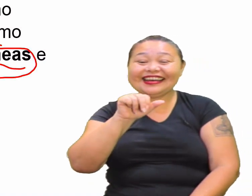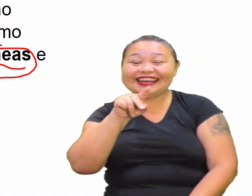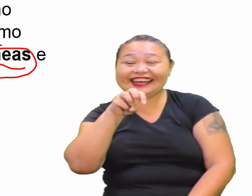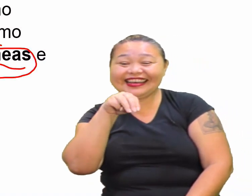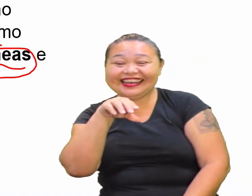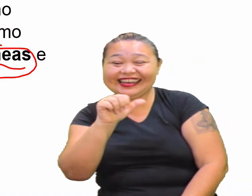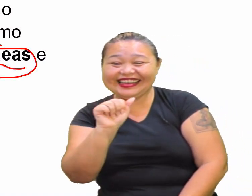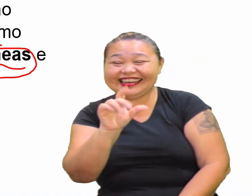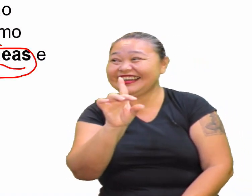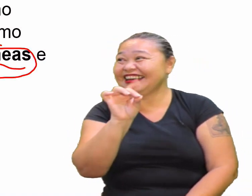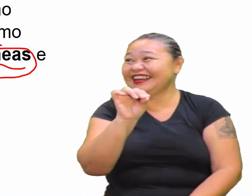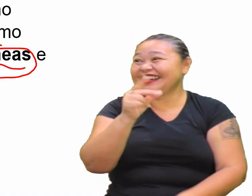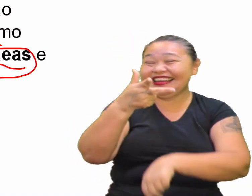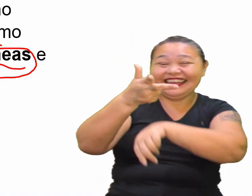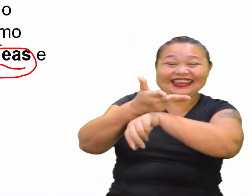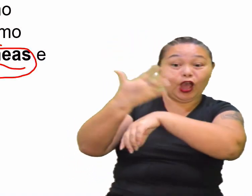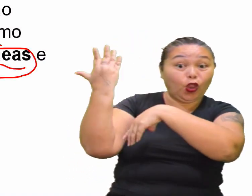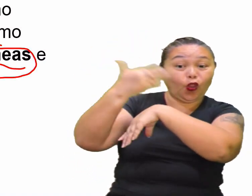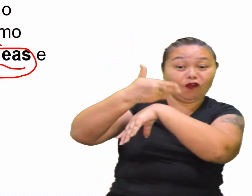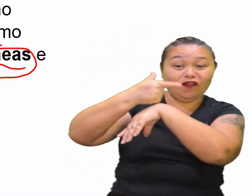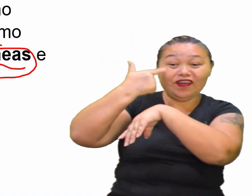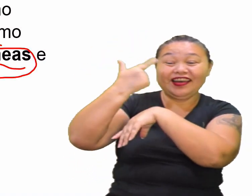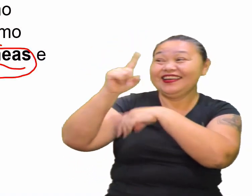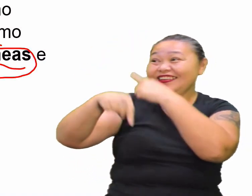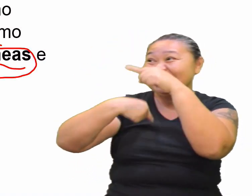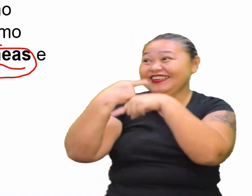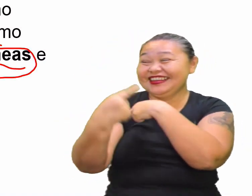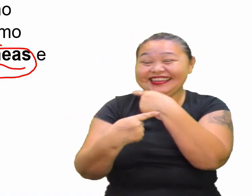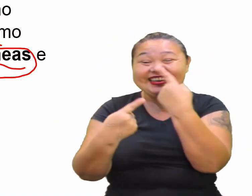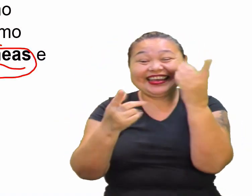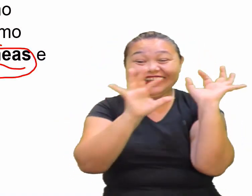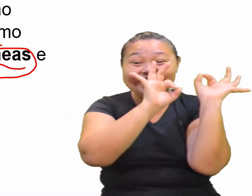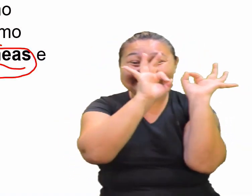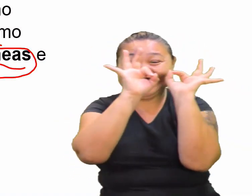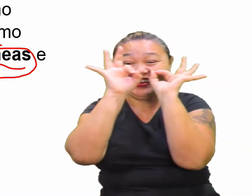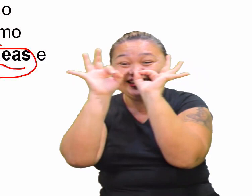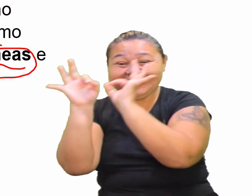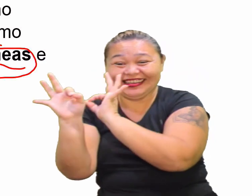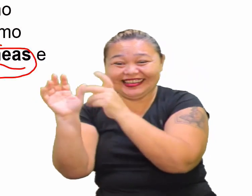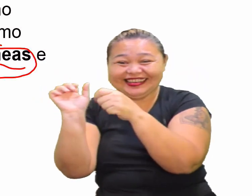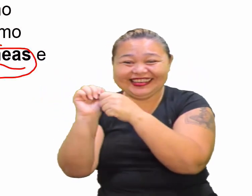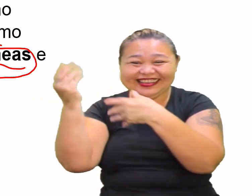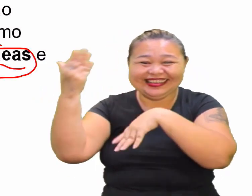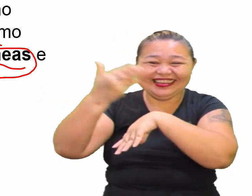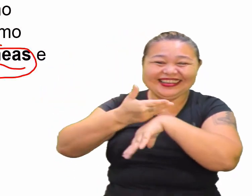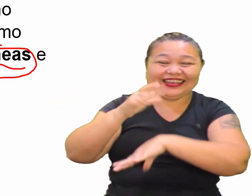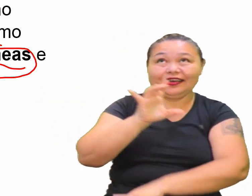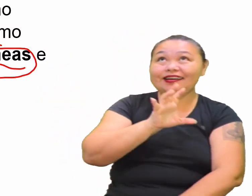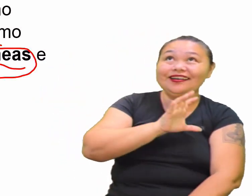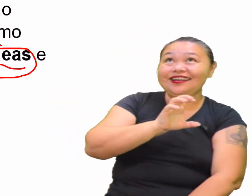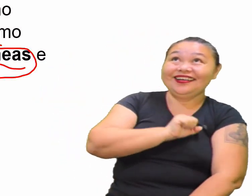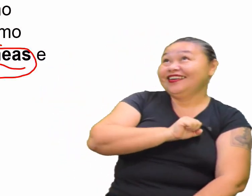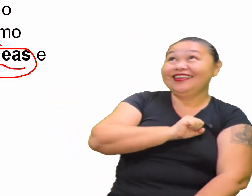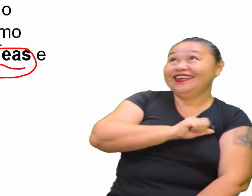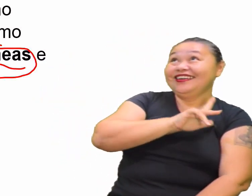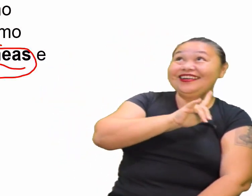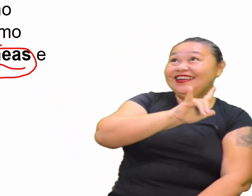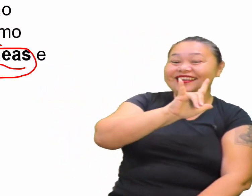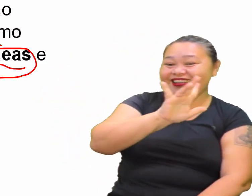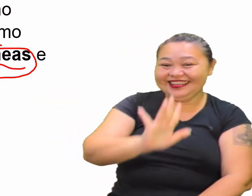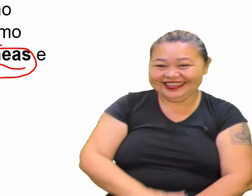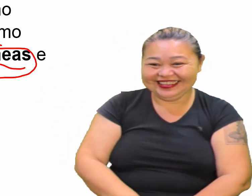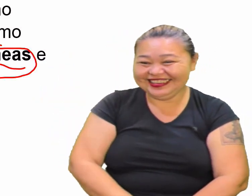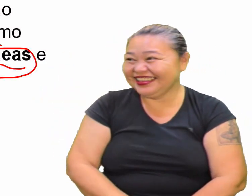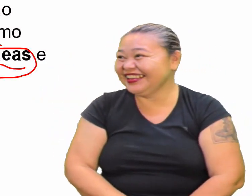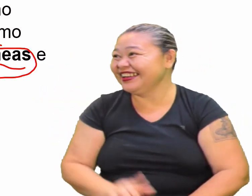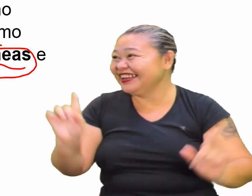Eu tô assistindo muito dorama. Depois a gente conversa aí. Gente, tá bom? Olha, por isso que eu tô falando do Japão. Agora Pensa no